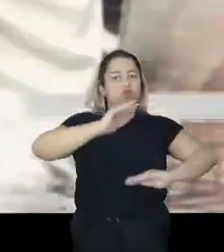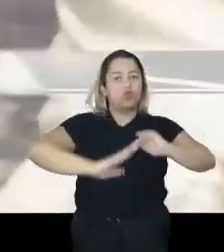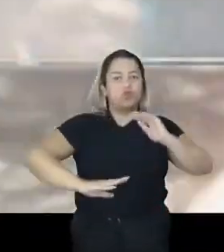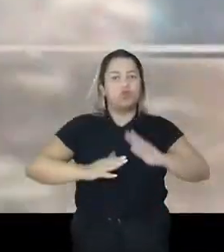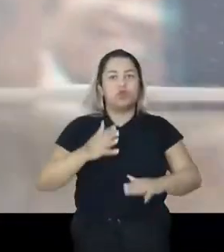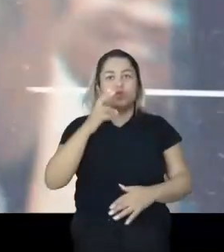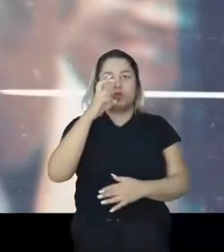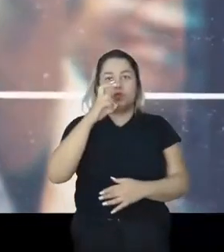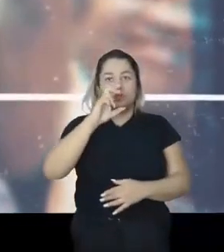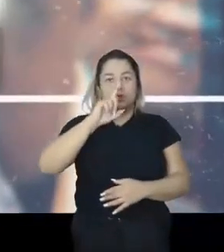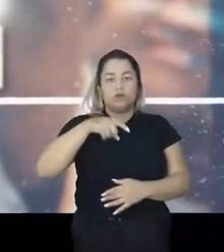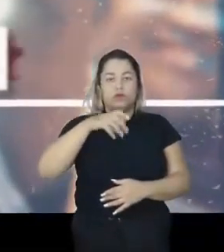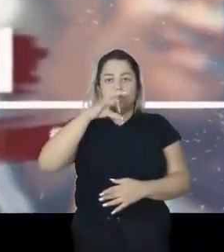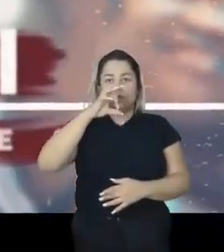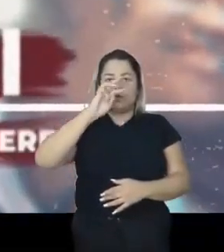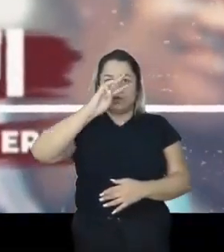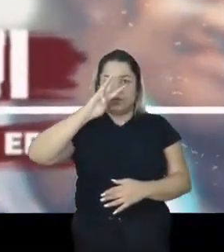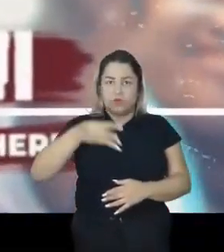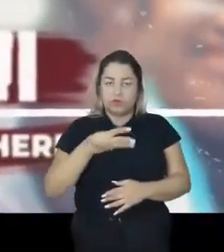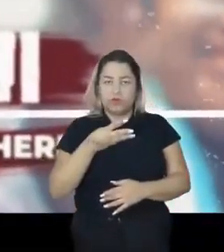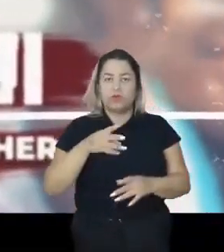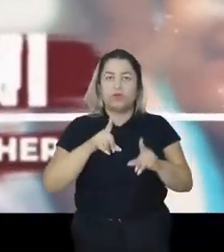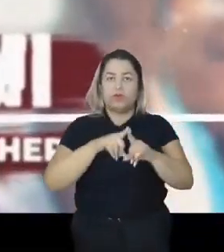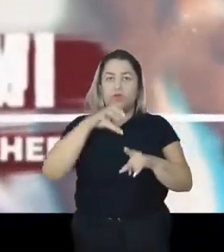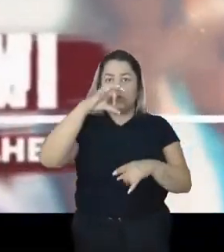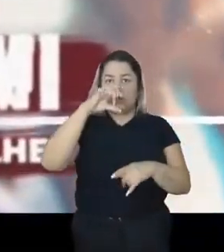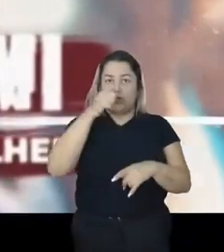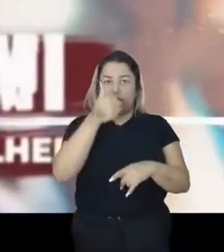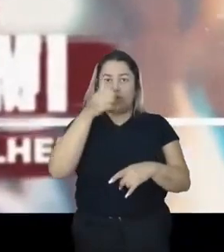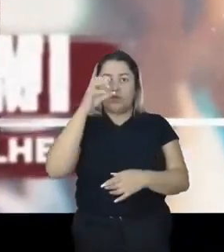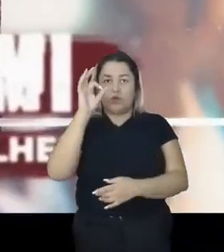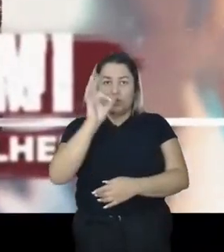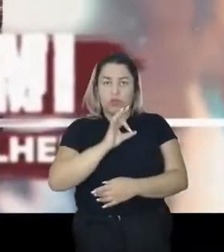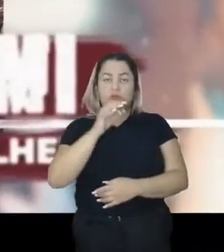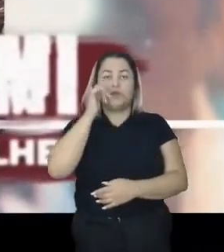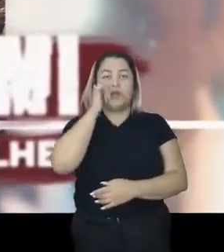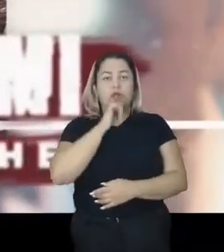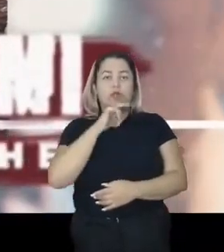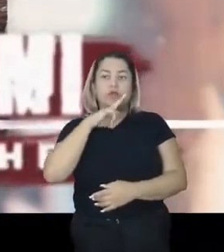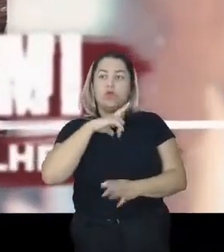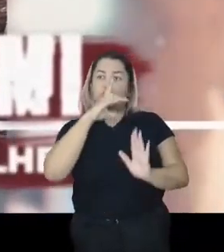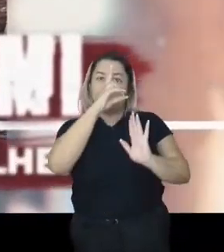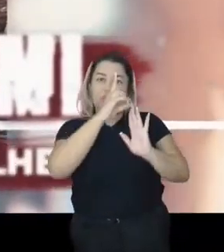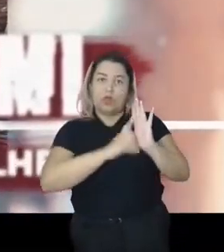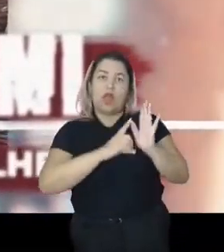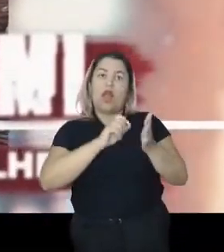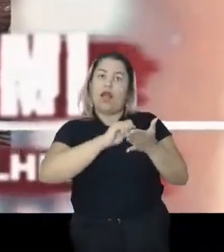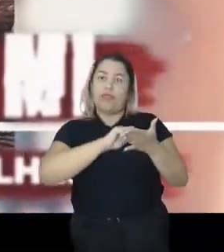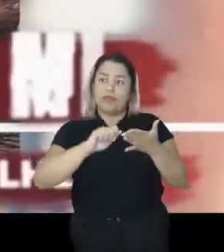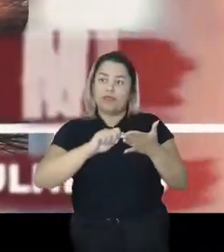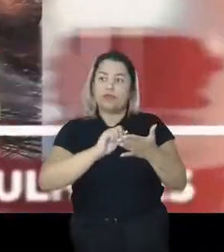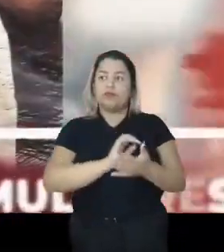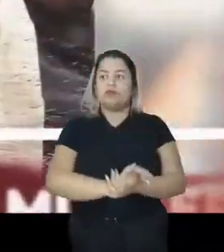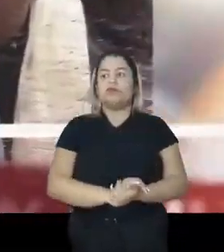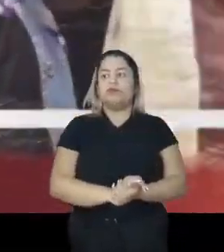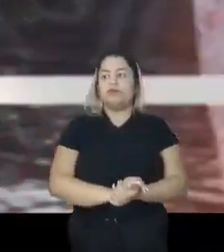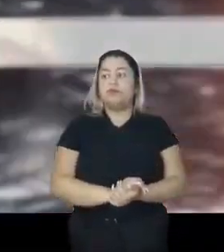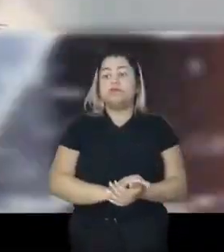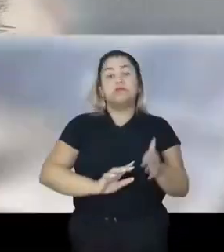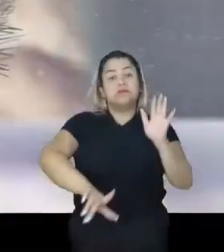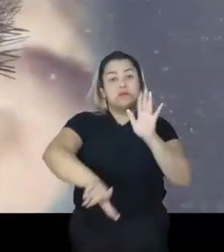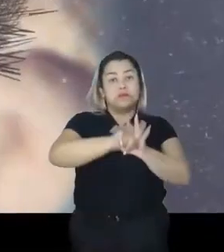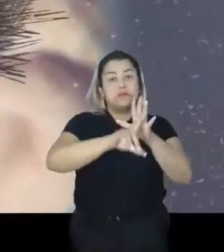cerca de 5,9 milhões Sendo 91% mulheres Tinha um direito apenas à carteira assinada Com a lei